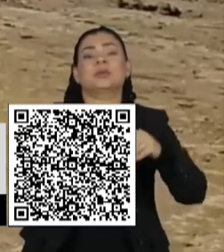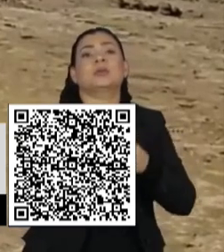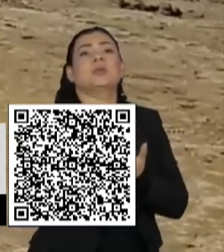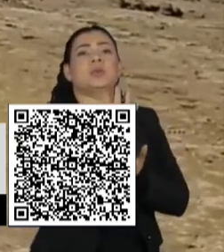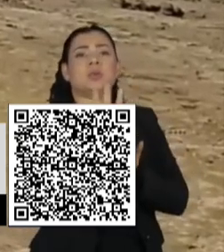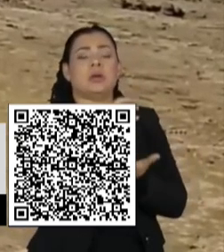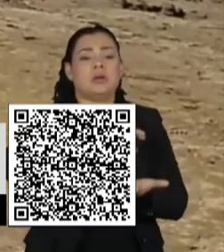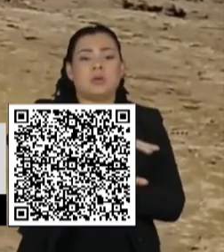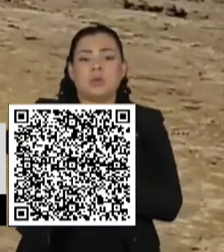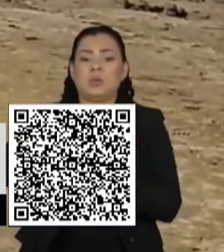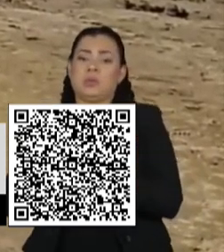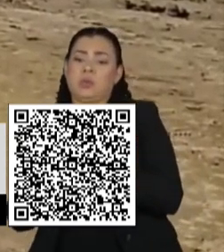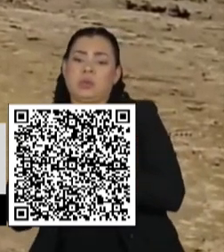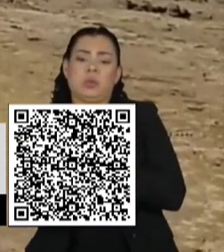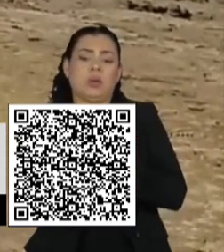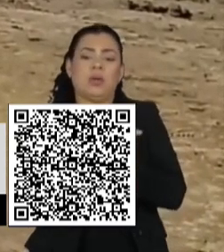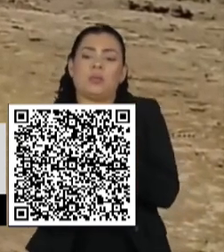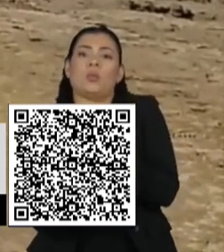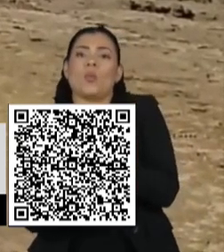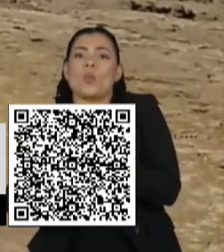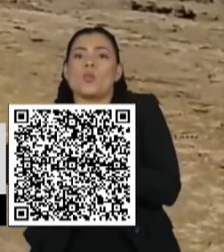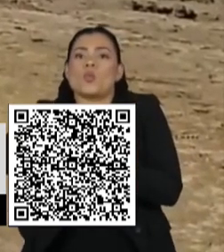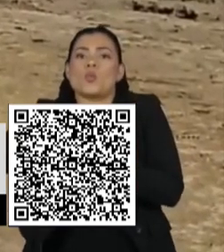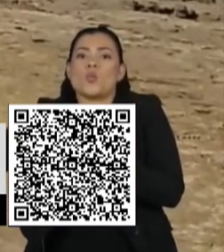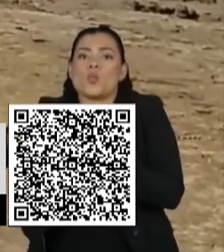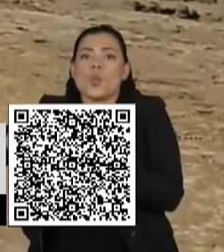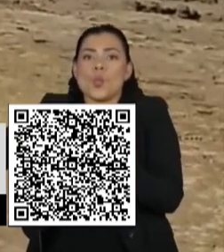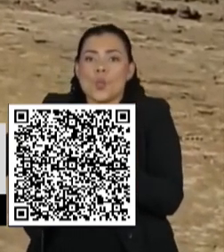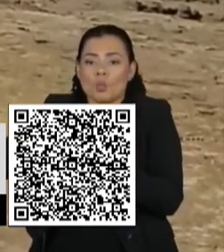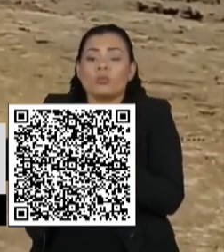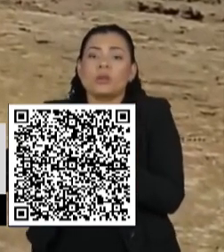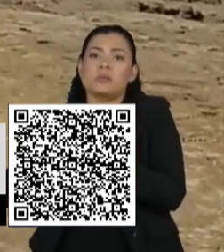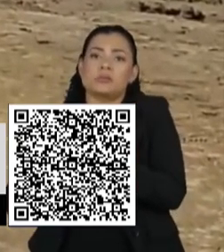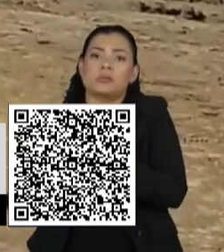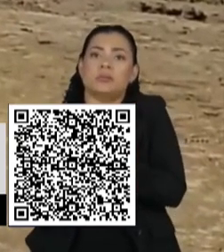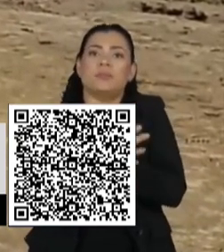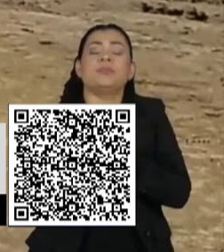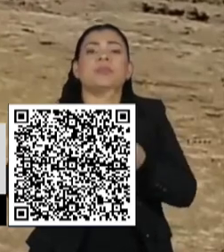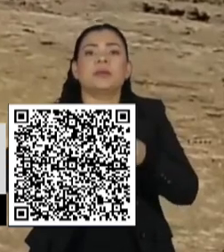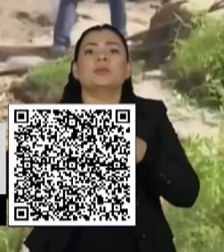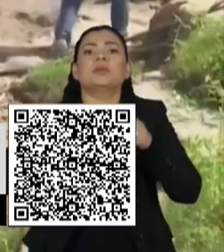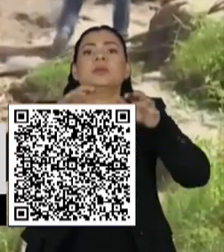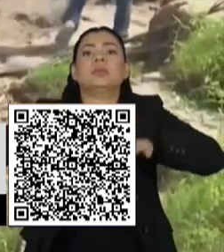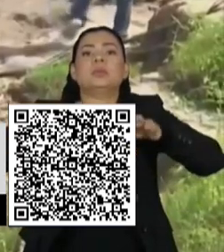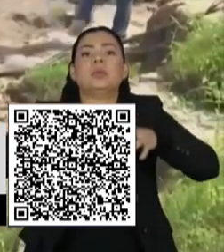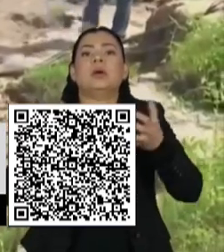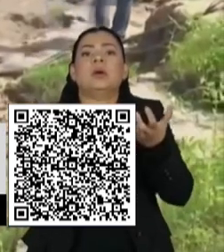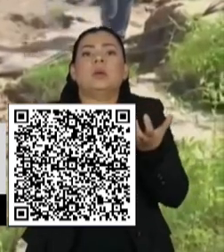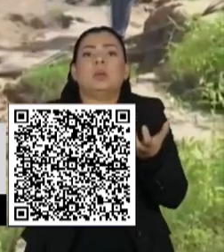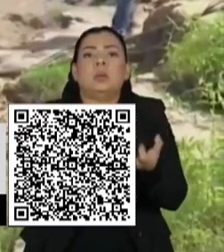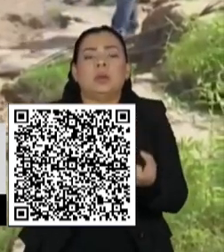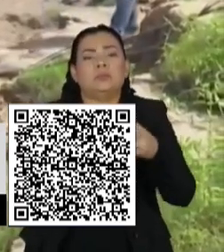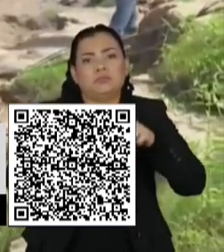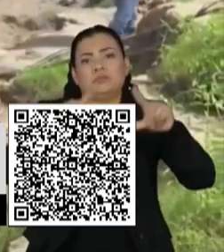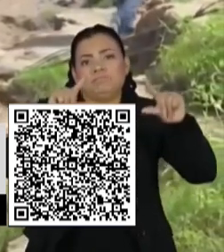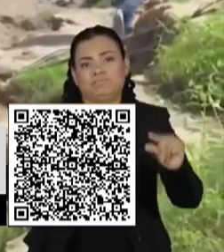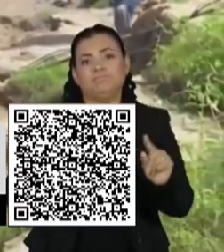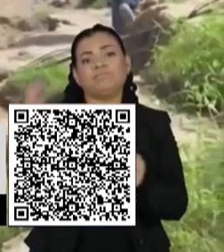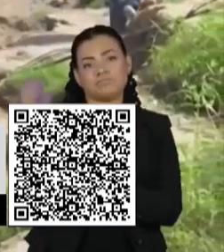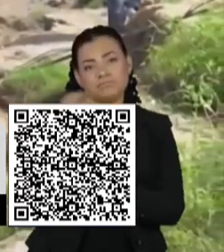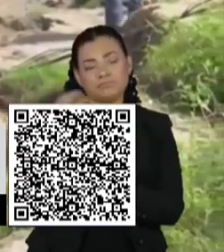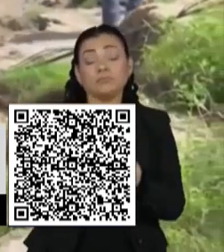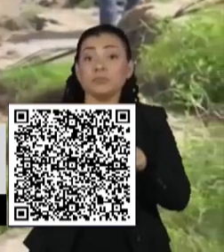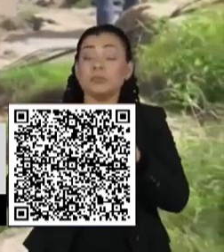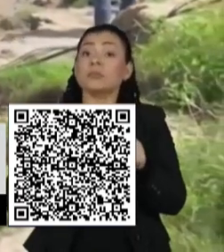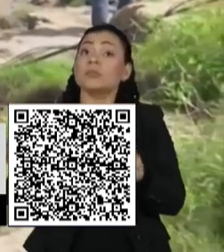acima da linha do Equador, e que inibe a formação de nuvens e reduz o volume de chuvas na Amazônia. Segundo a Defesa Civil